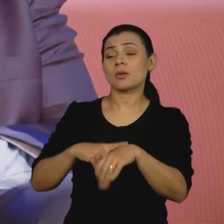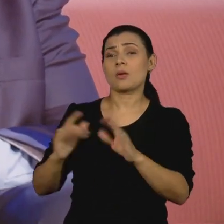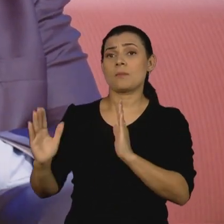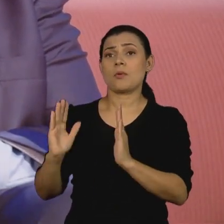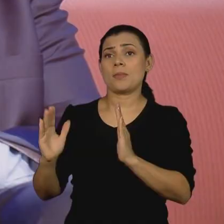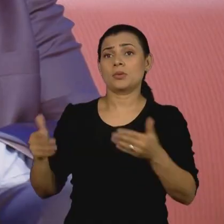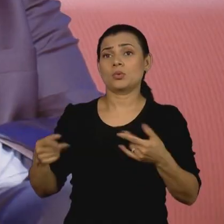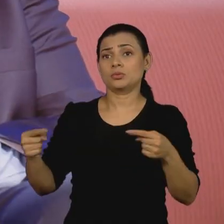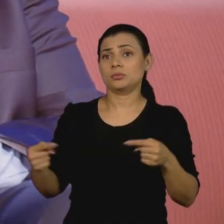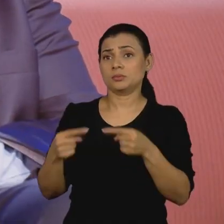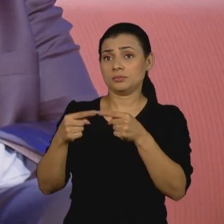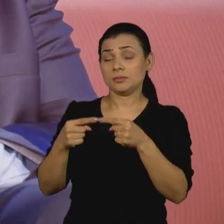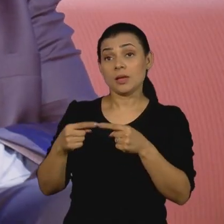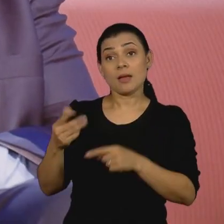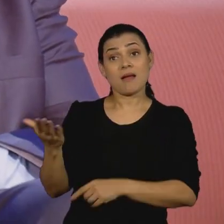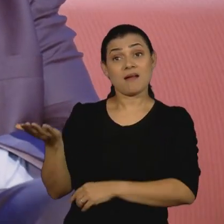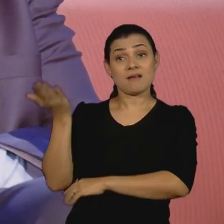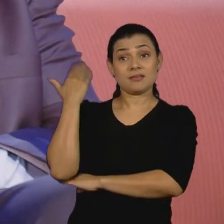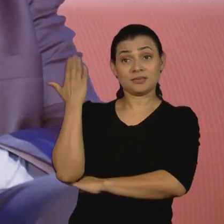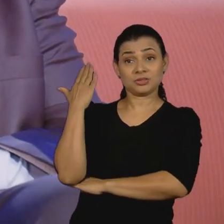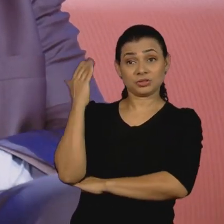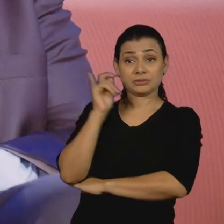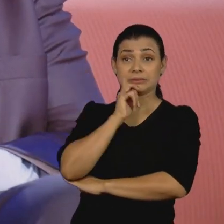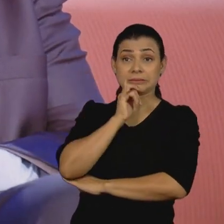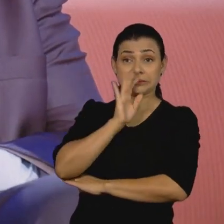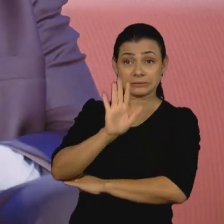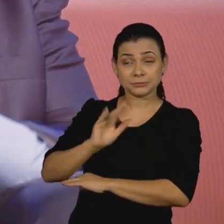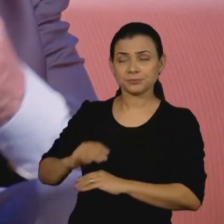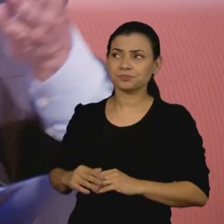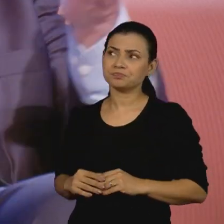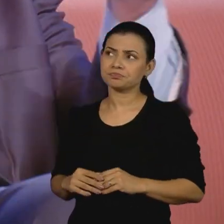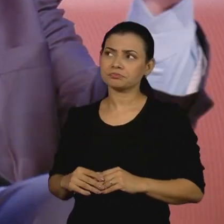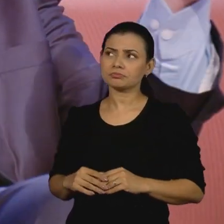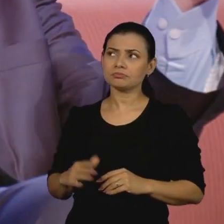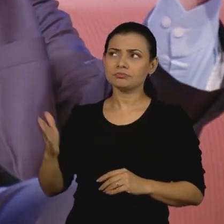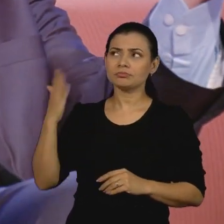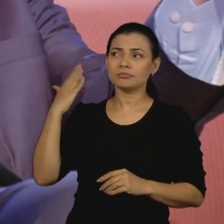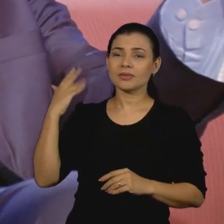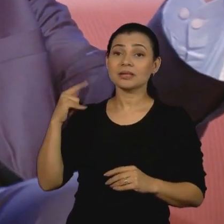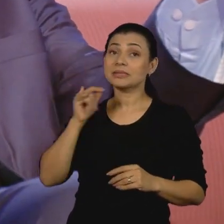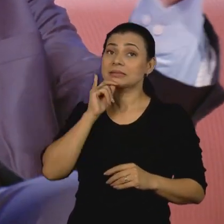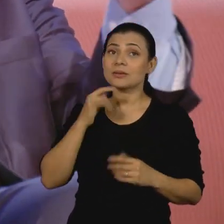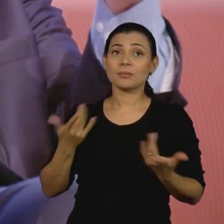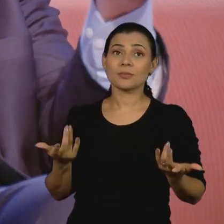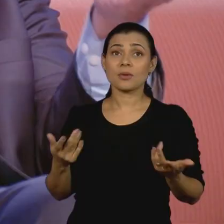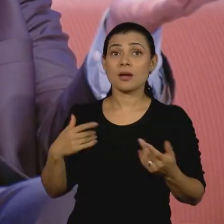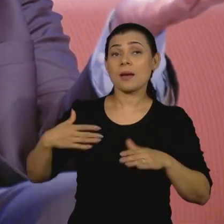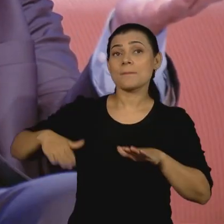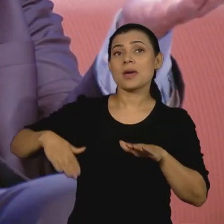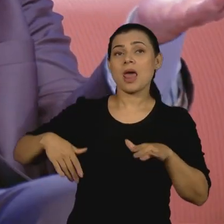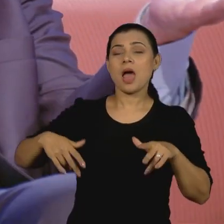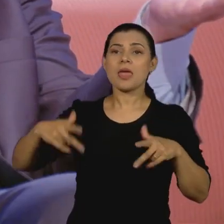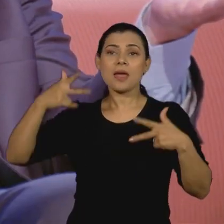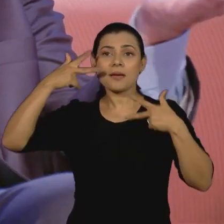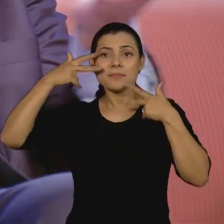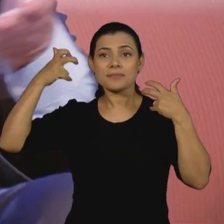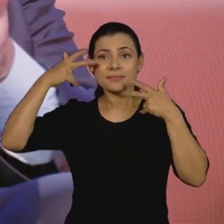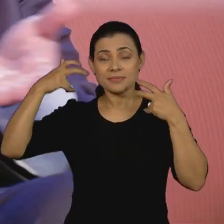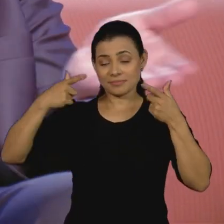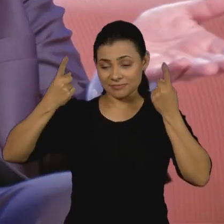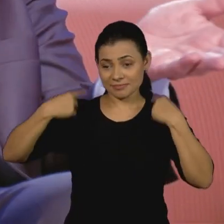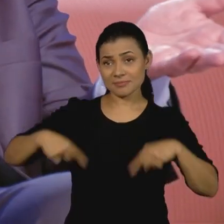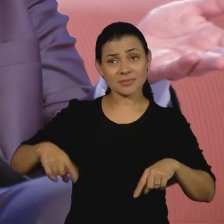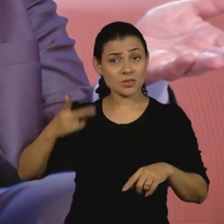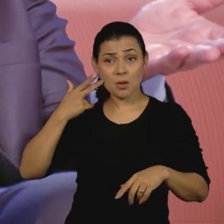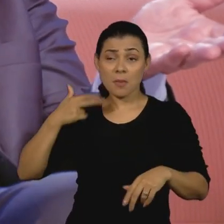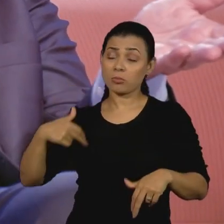vivendo. O que antes, por exemplo, era um traje obsceno, andar na praia de biquíni, imagina,